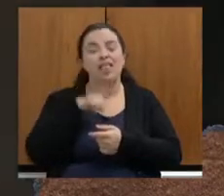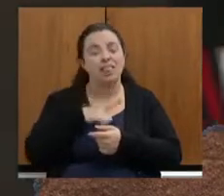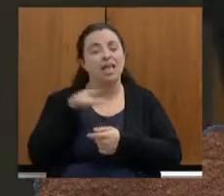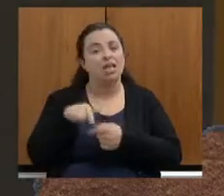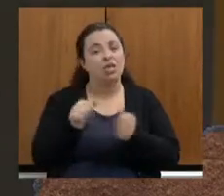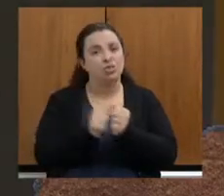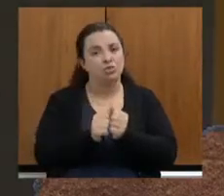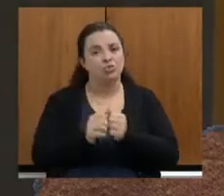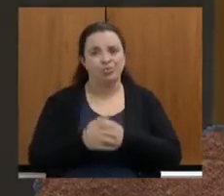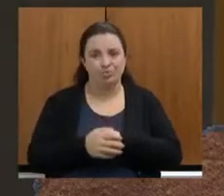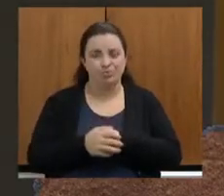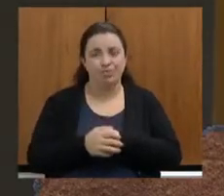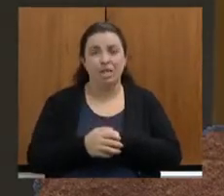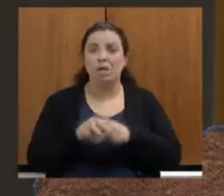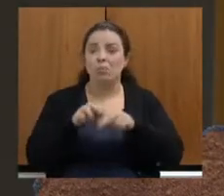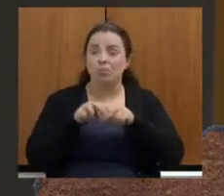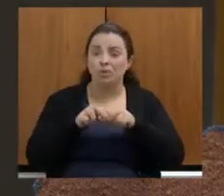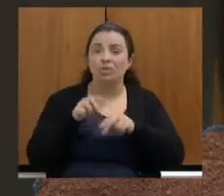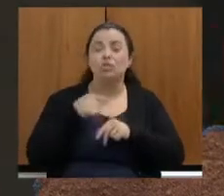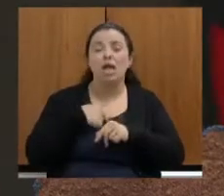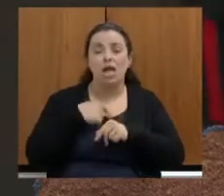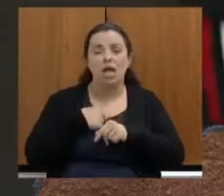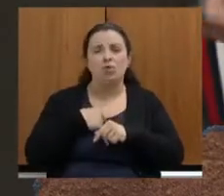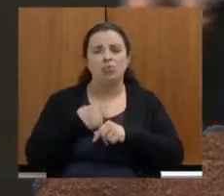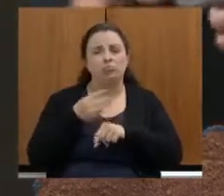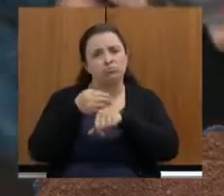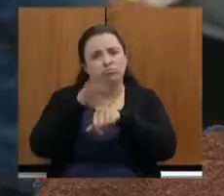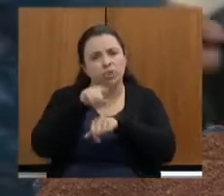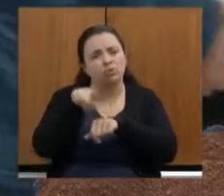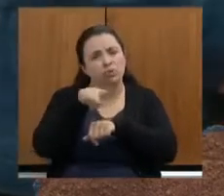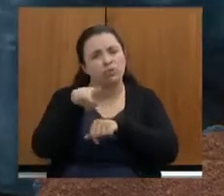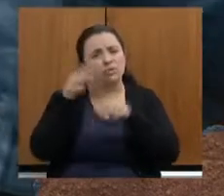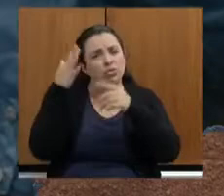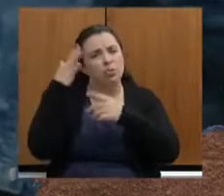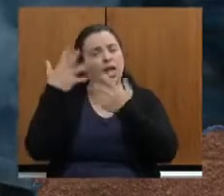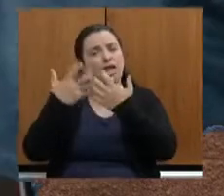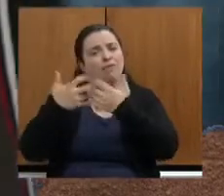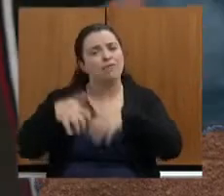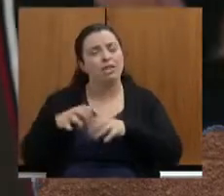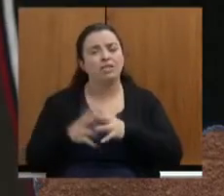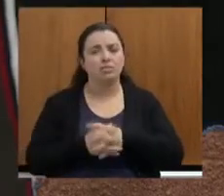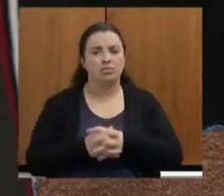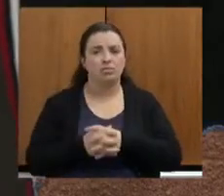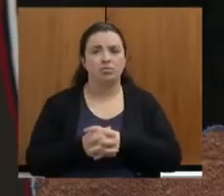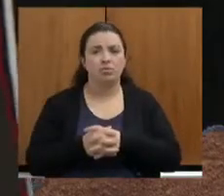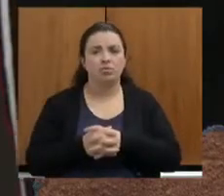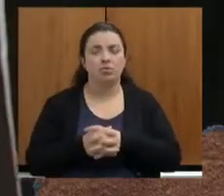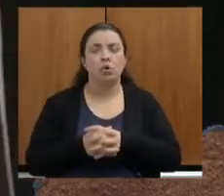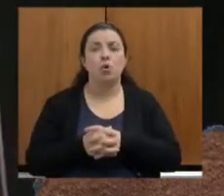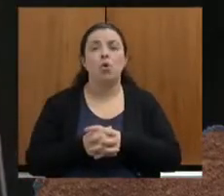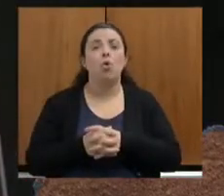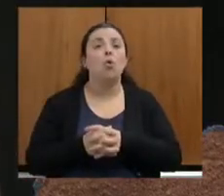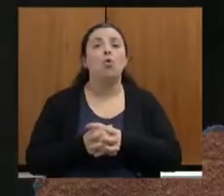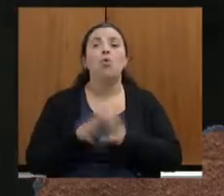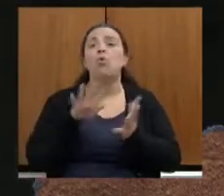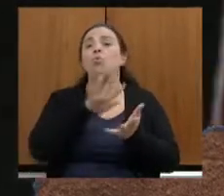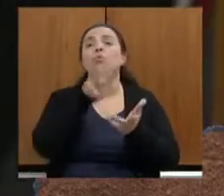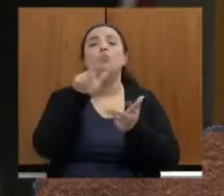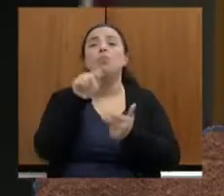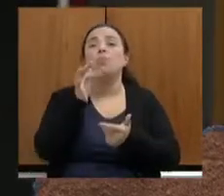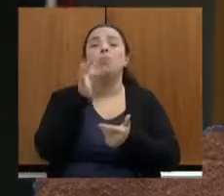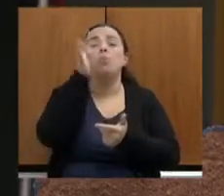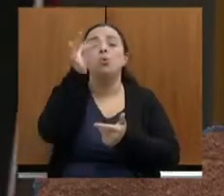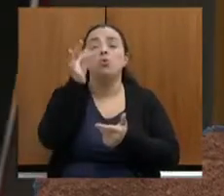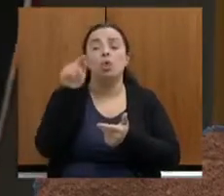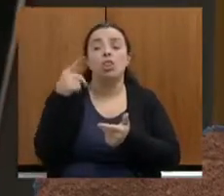esse e tantos outros motivos eu deixo uma reflexão Qual é o mundo que pretendemos deixar para os nossos